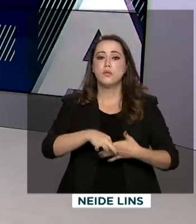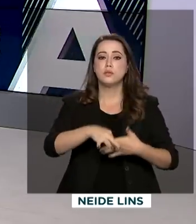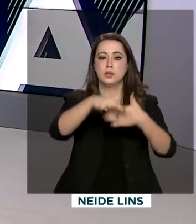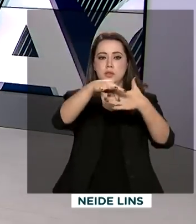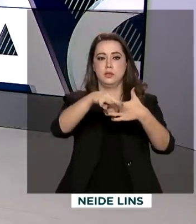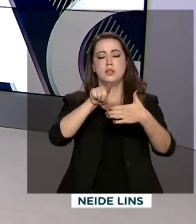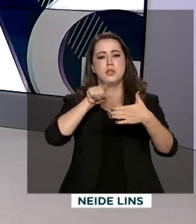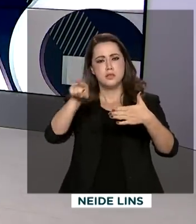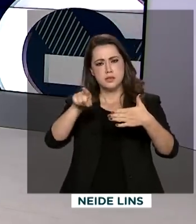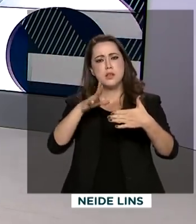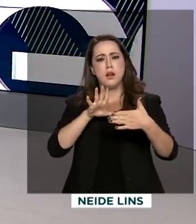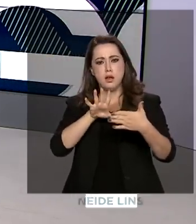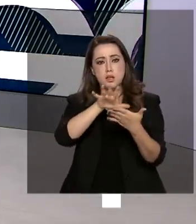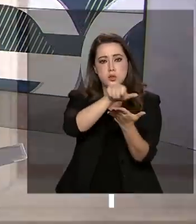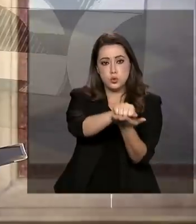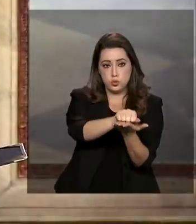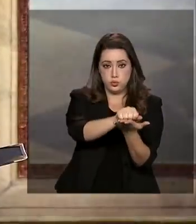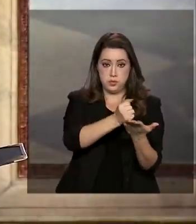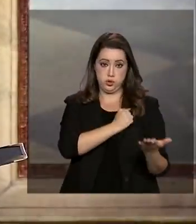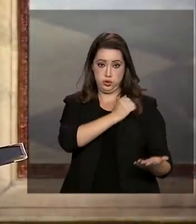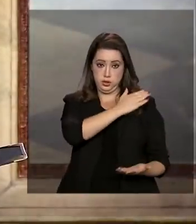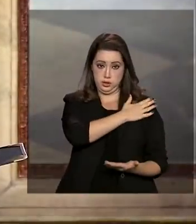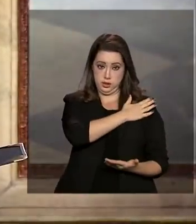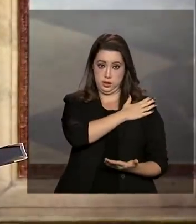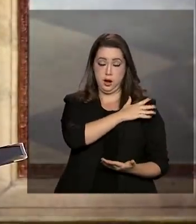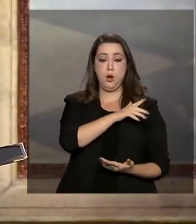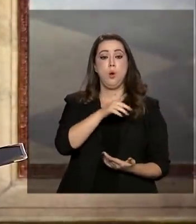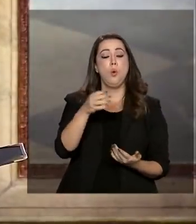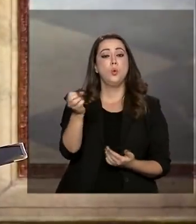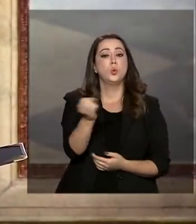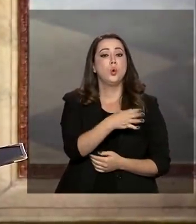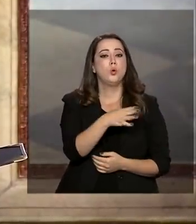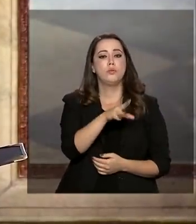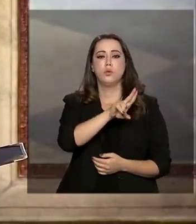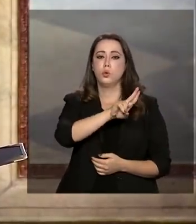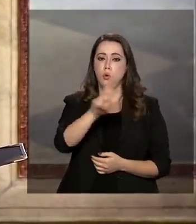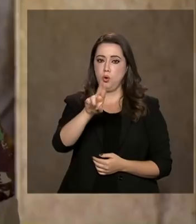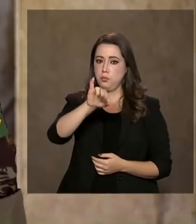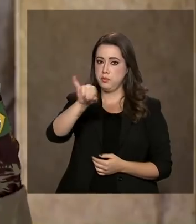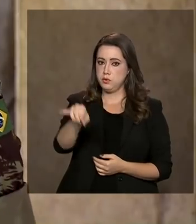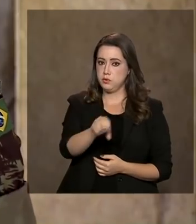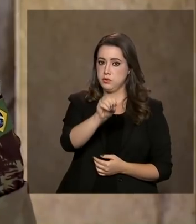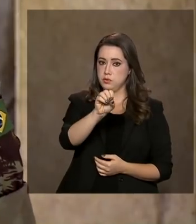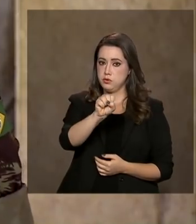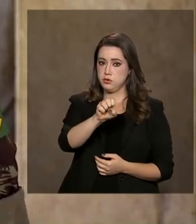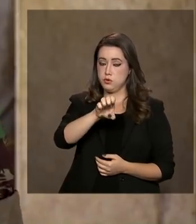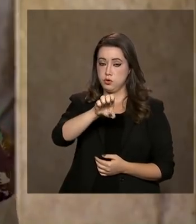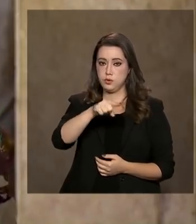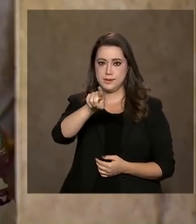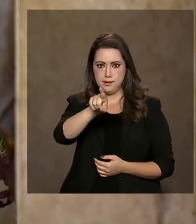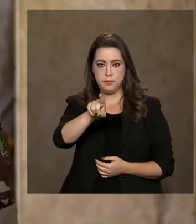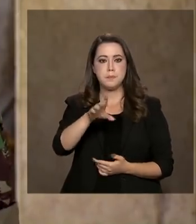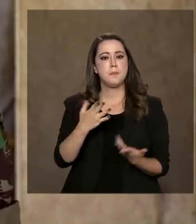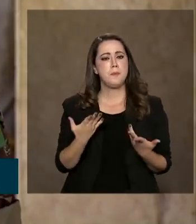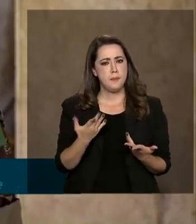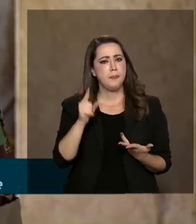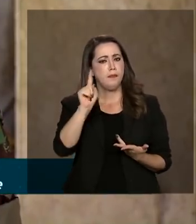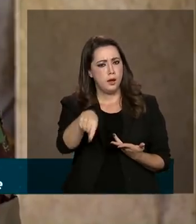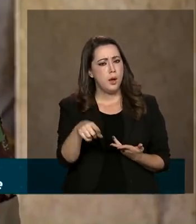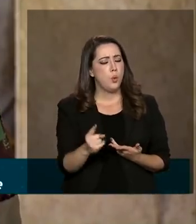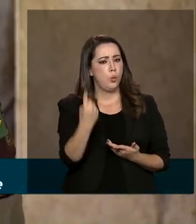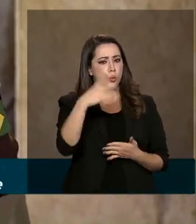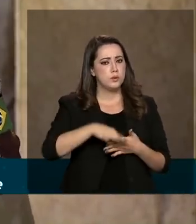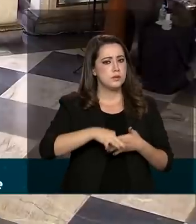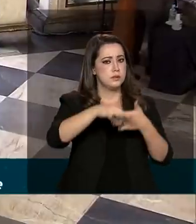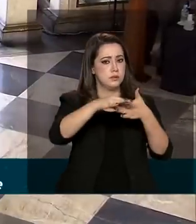Leste. No lugar do general Júlio César de Arruda, assume o general de exército José Eduardo Pereira. Este é um dos